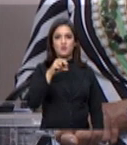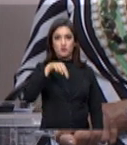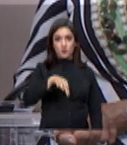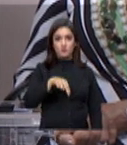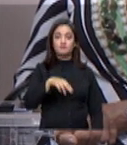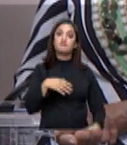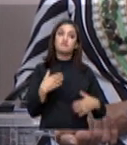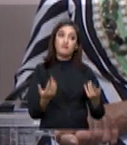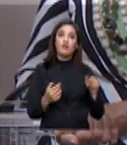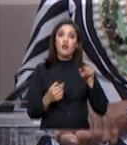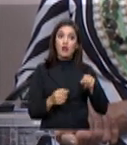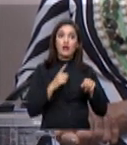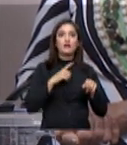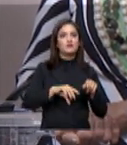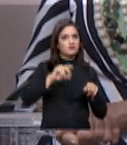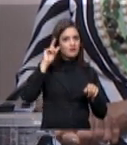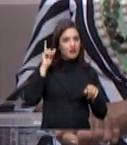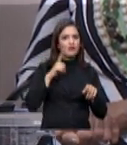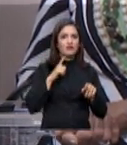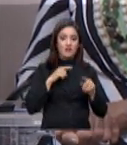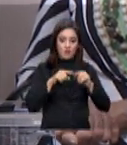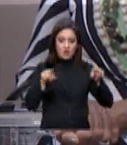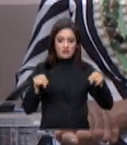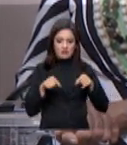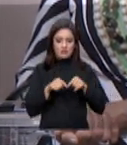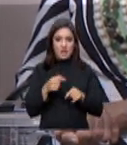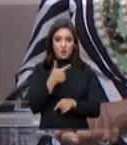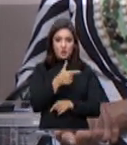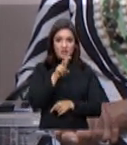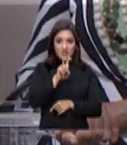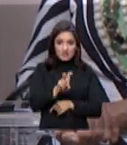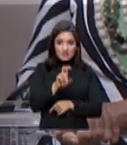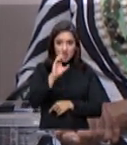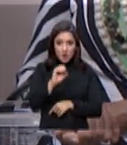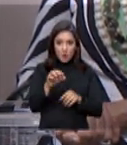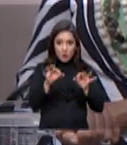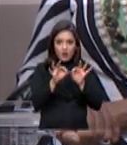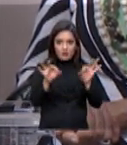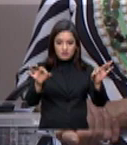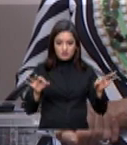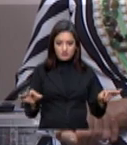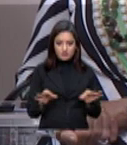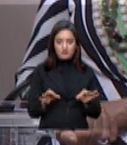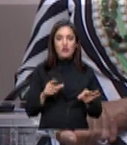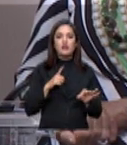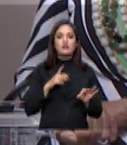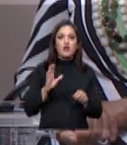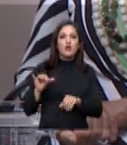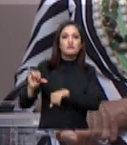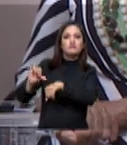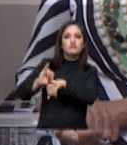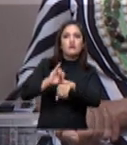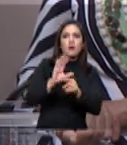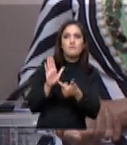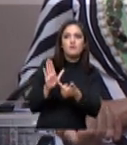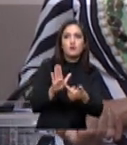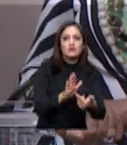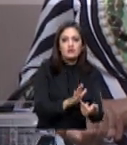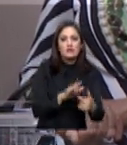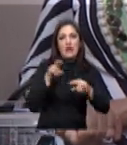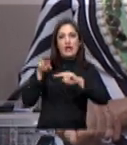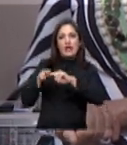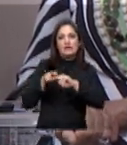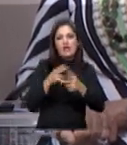época, destinou-se uma sala de 250 metros quadrados para a exposição pública do mobiliário da